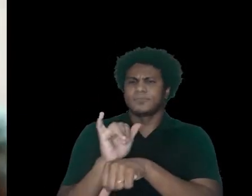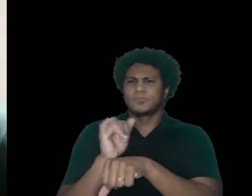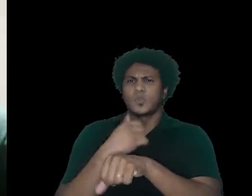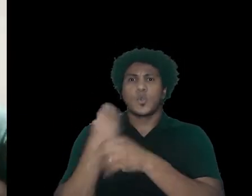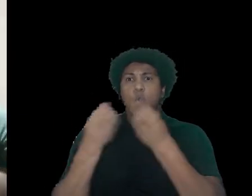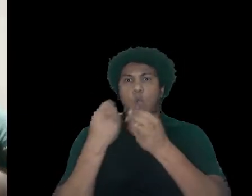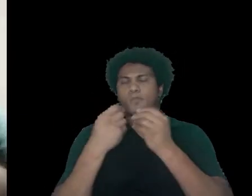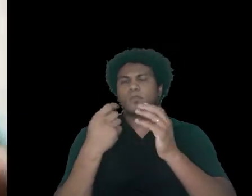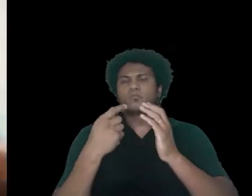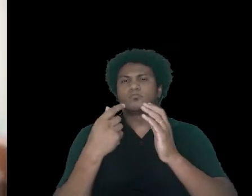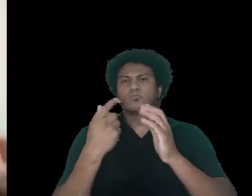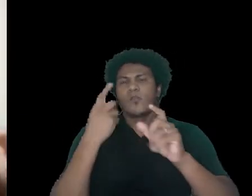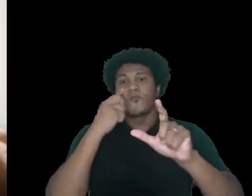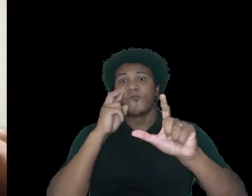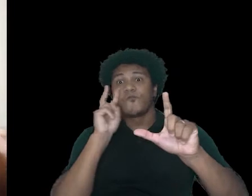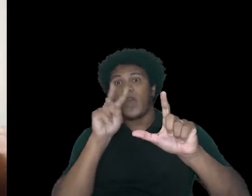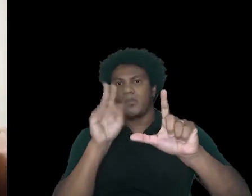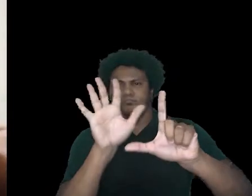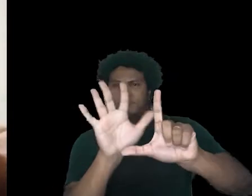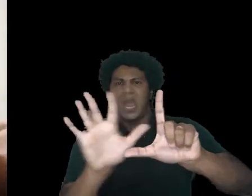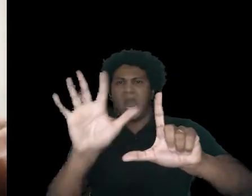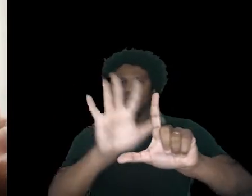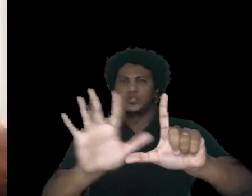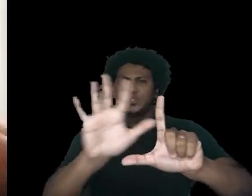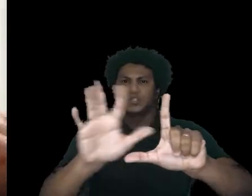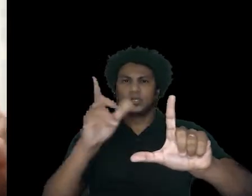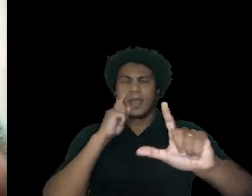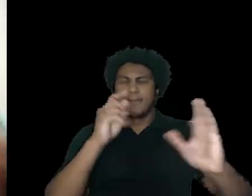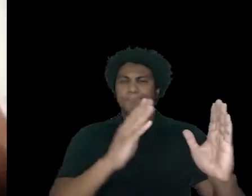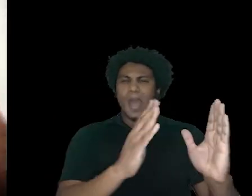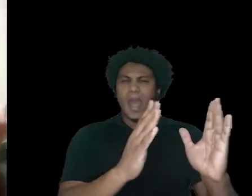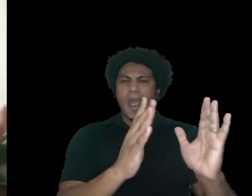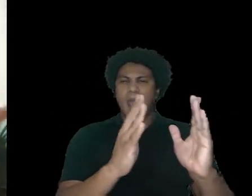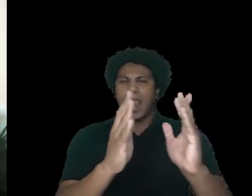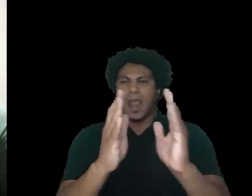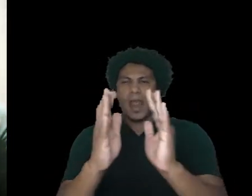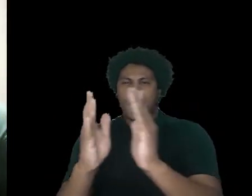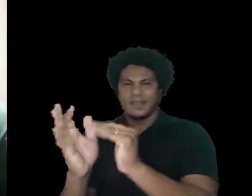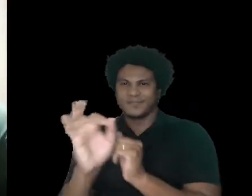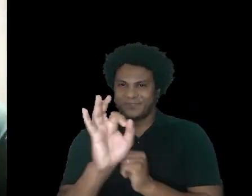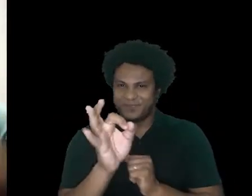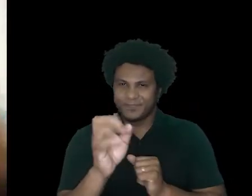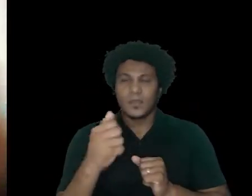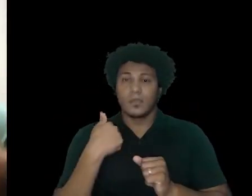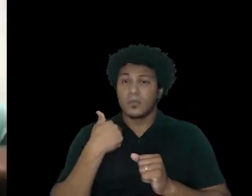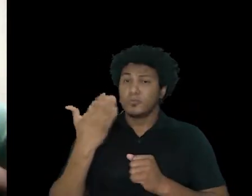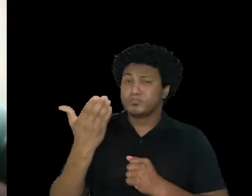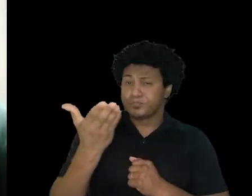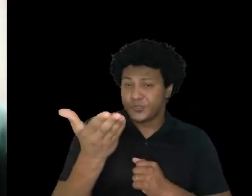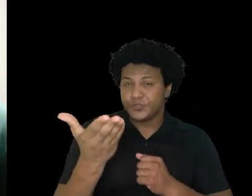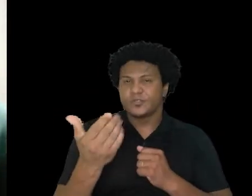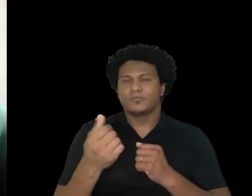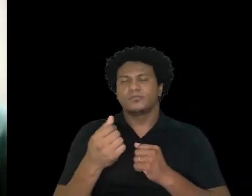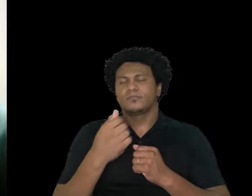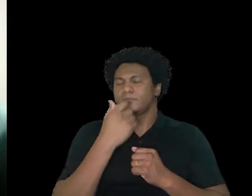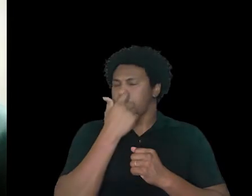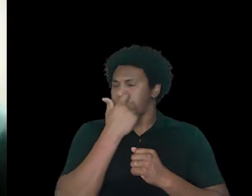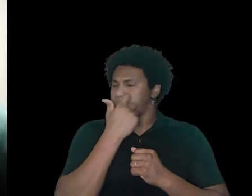o recurso das imagens, né? Na verdade, eu pedi, e aí entra essa coisa de a